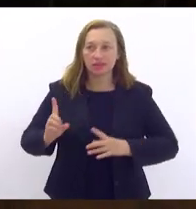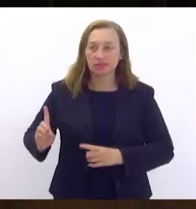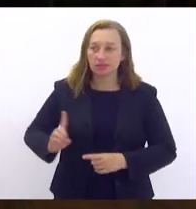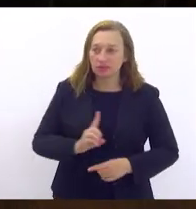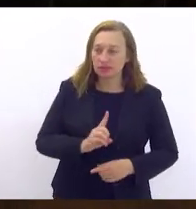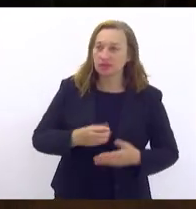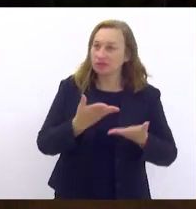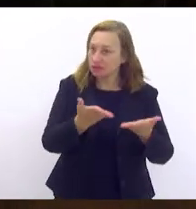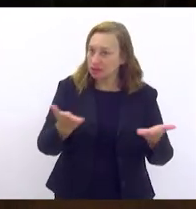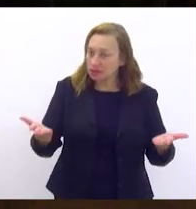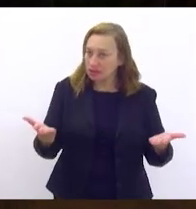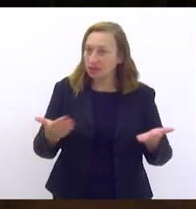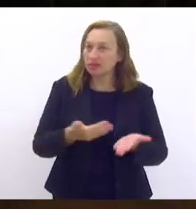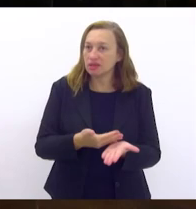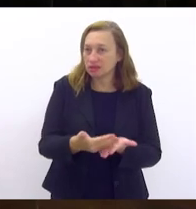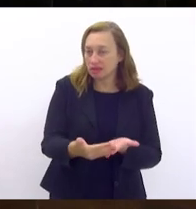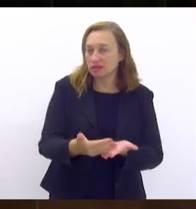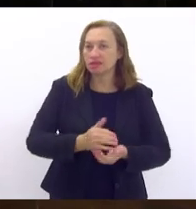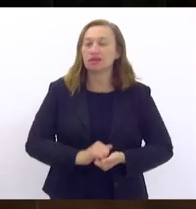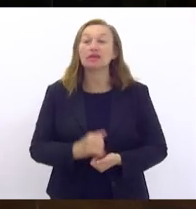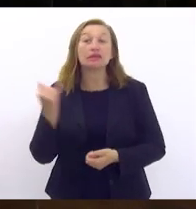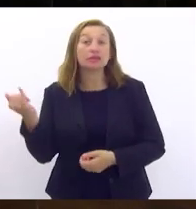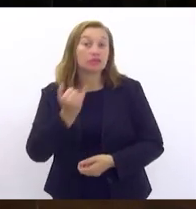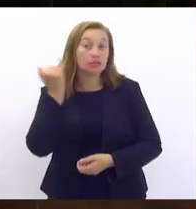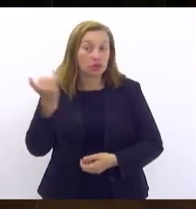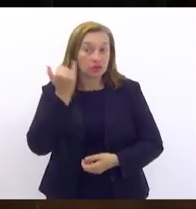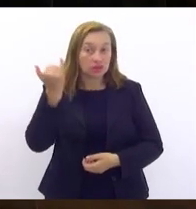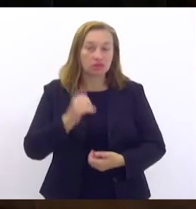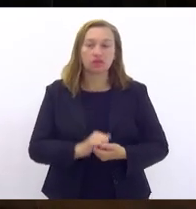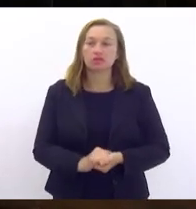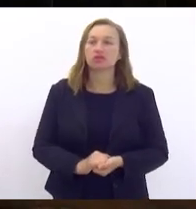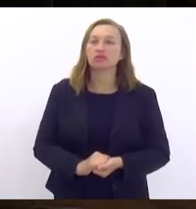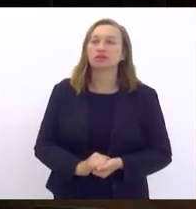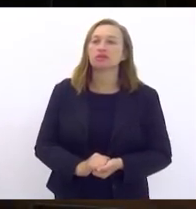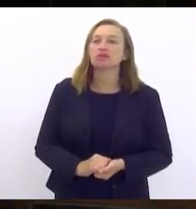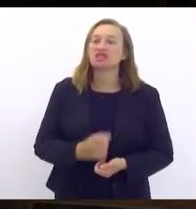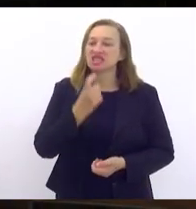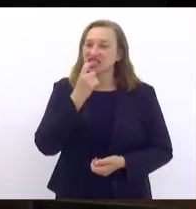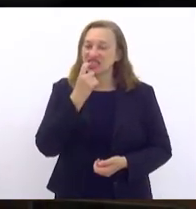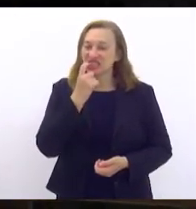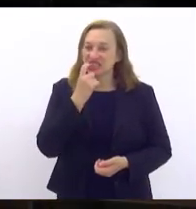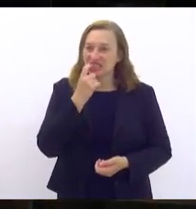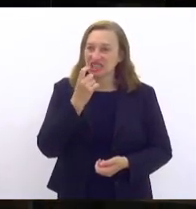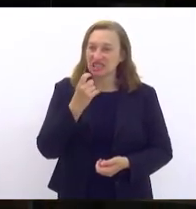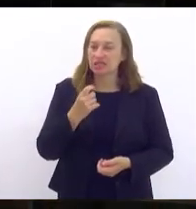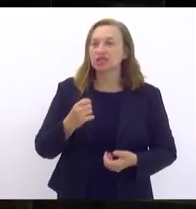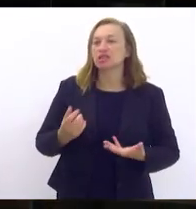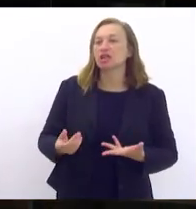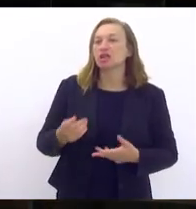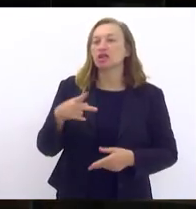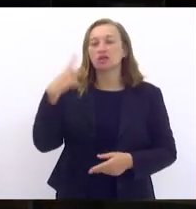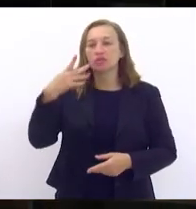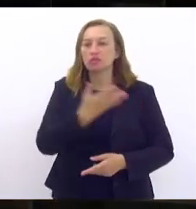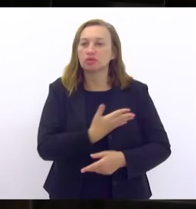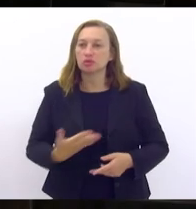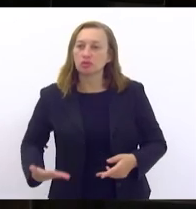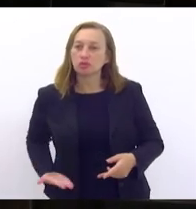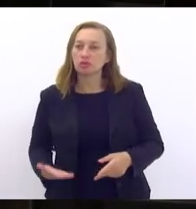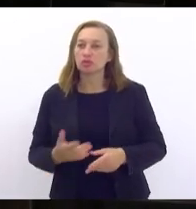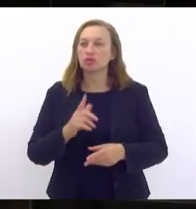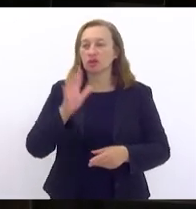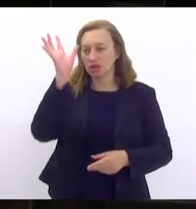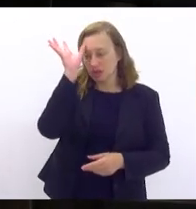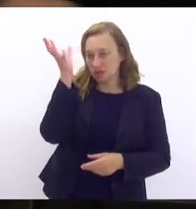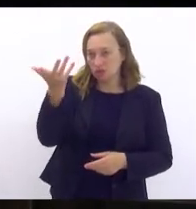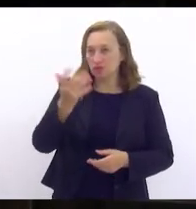a todos vocês na abertura desse evento tão importante intitulado plástico e políticas públicas alternativas e soluções